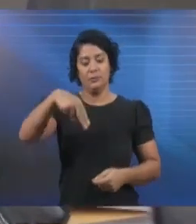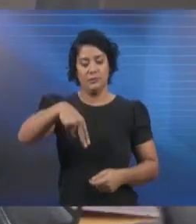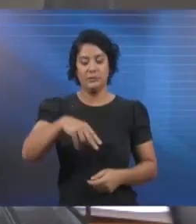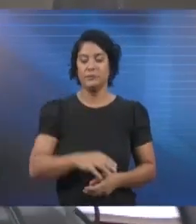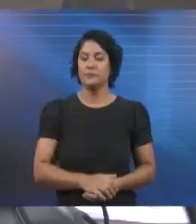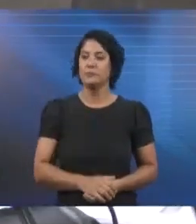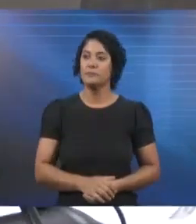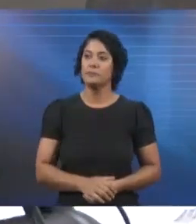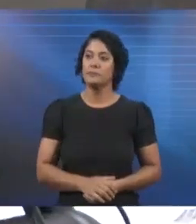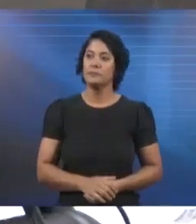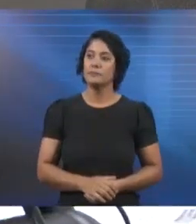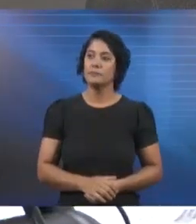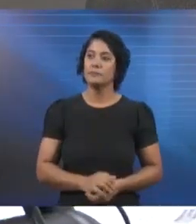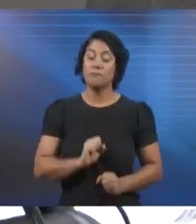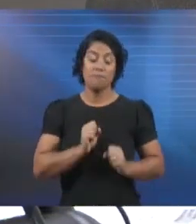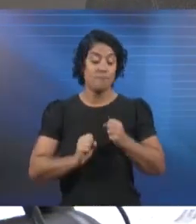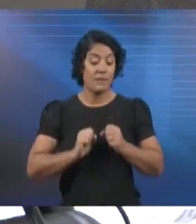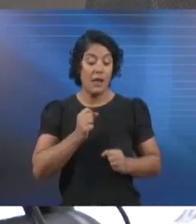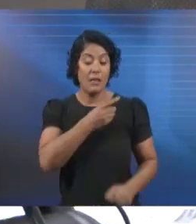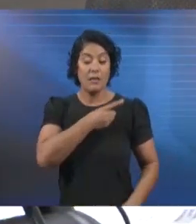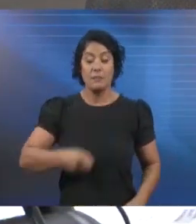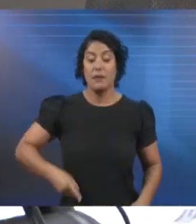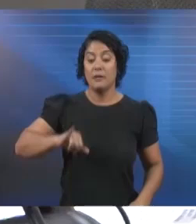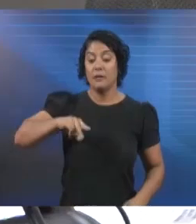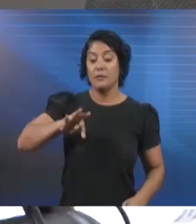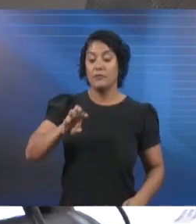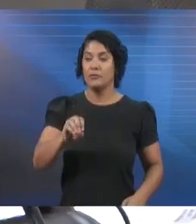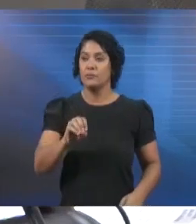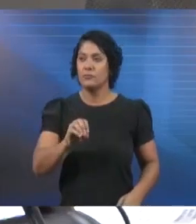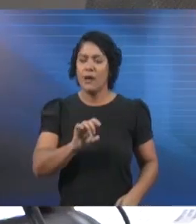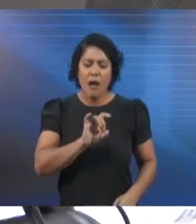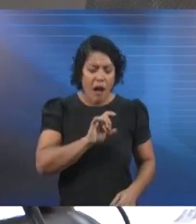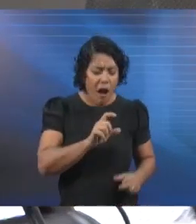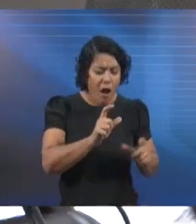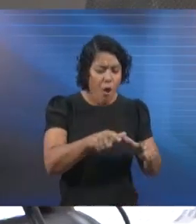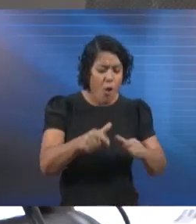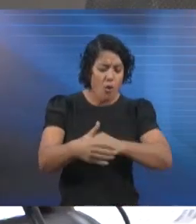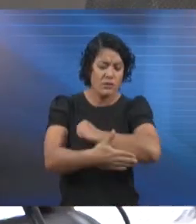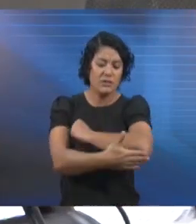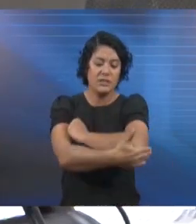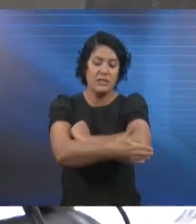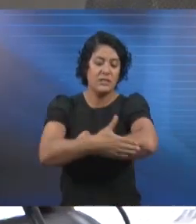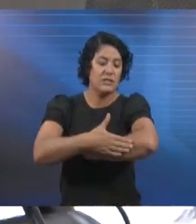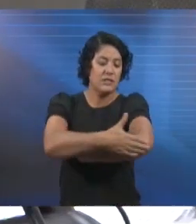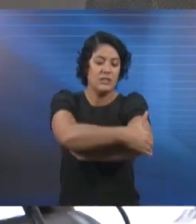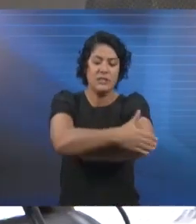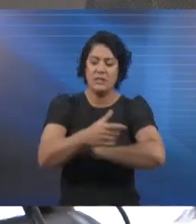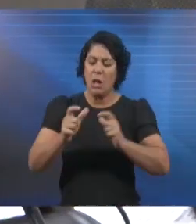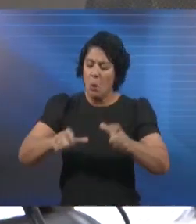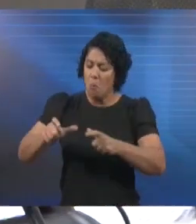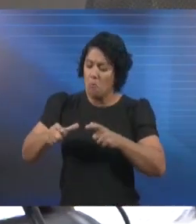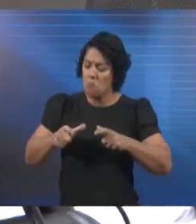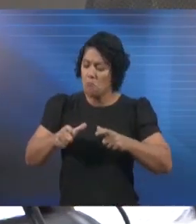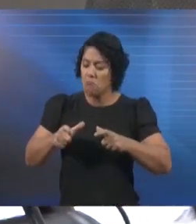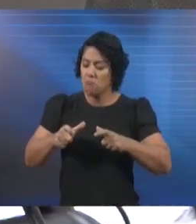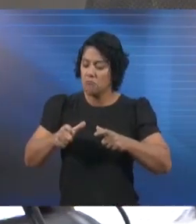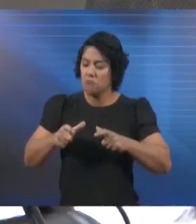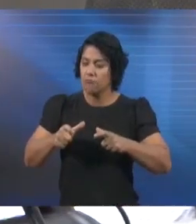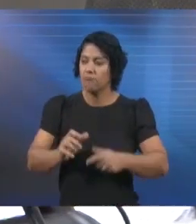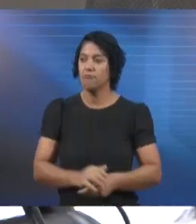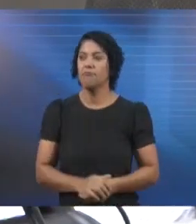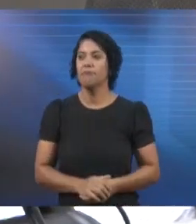indignação do deputado adj porque eu estou vendo isso em cada esquina eu tô vendo isso em cada lugar